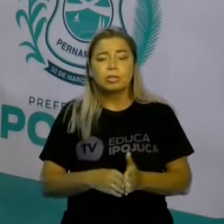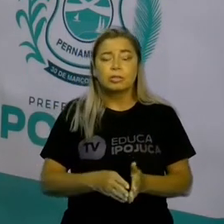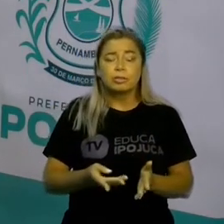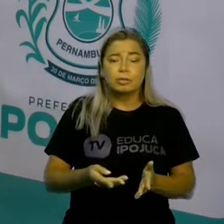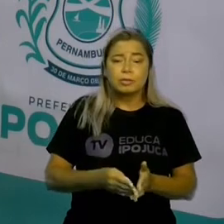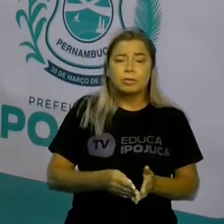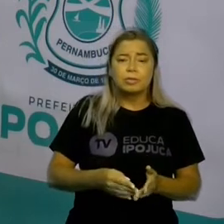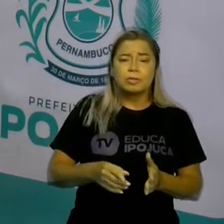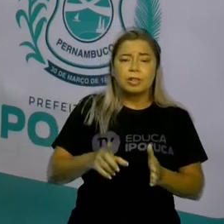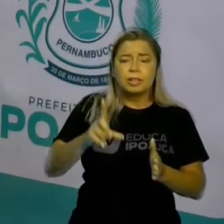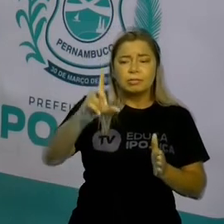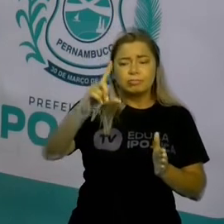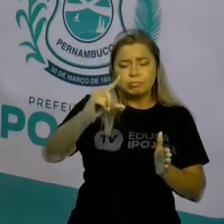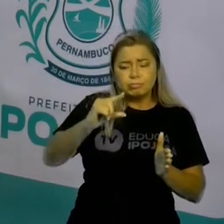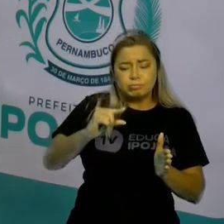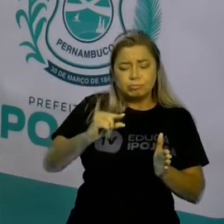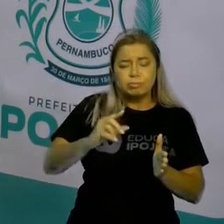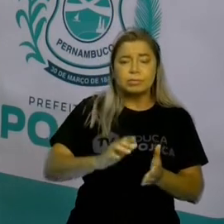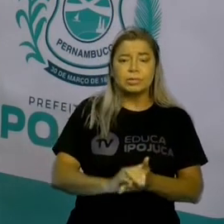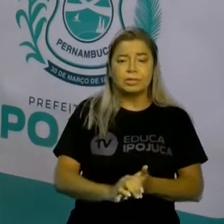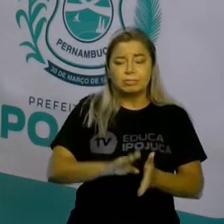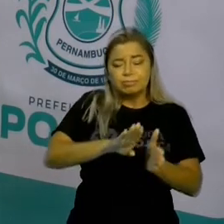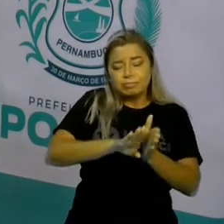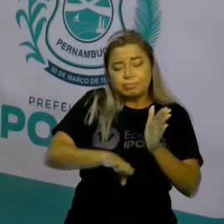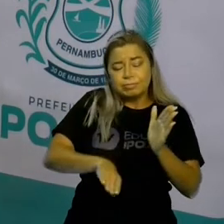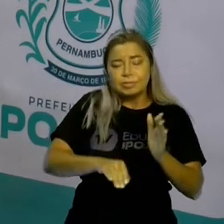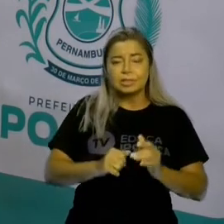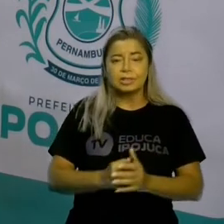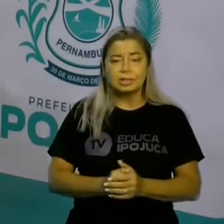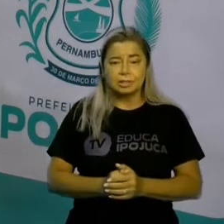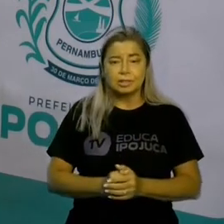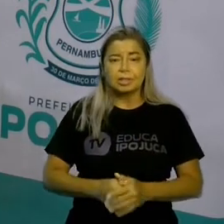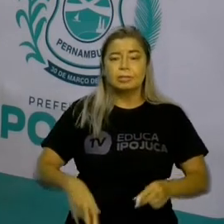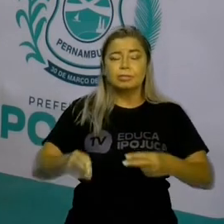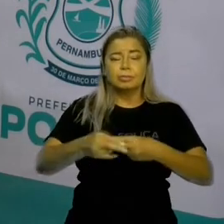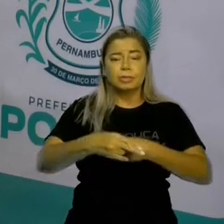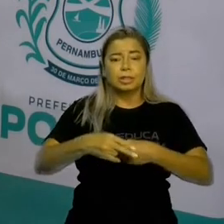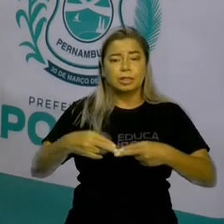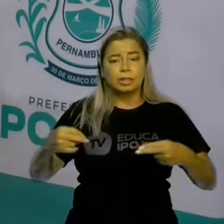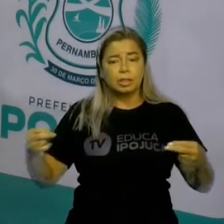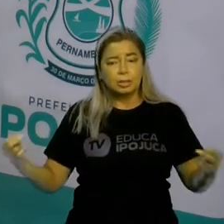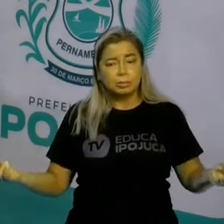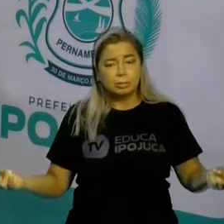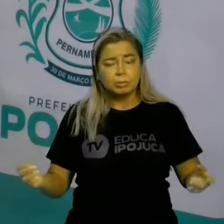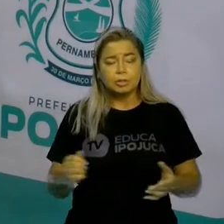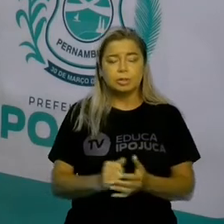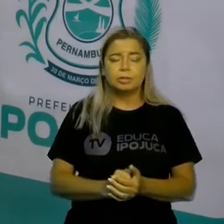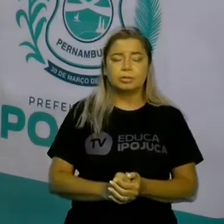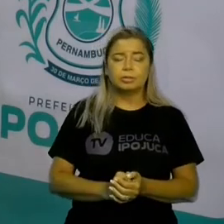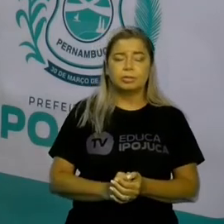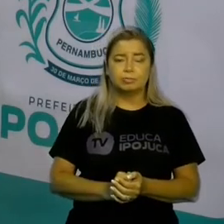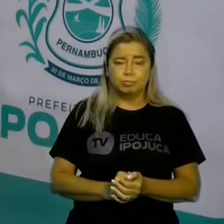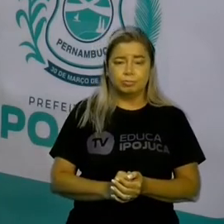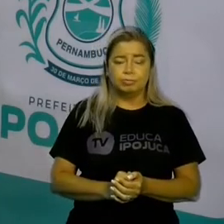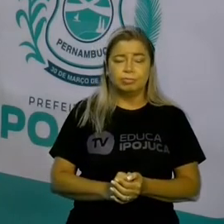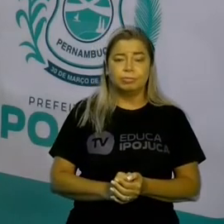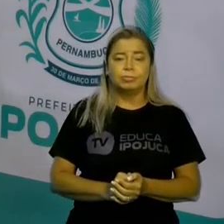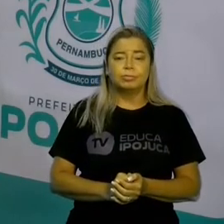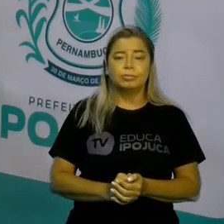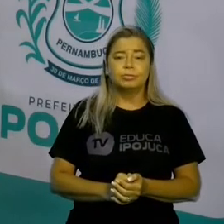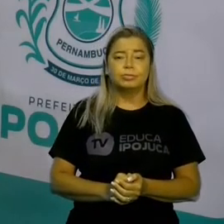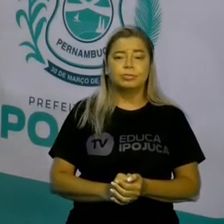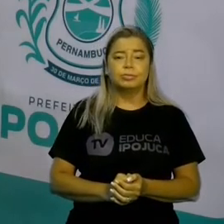seja, retirar elementos que nós estávamos planejando ali que tivesse.